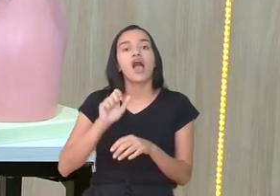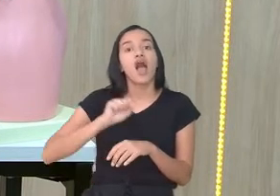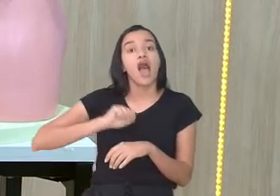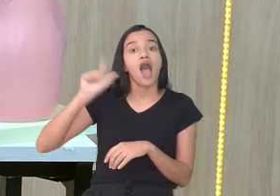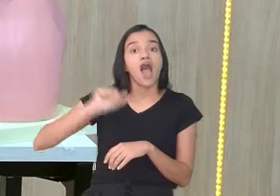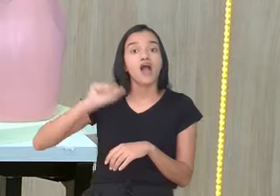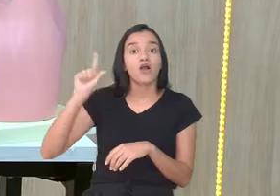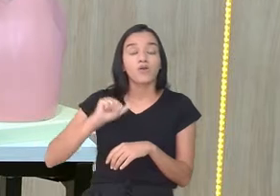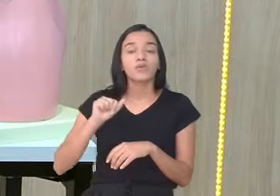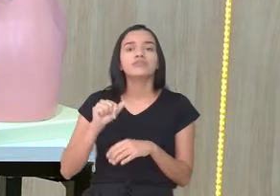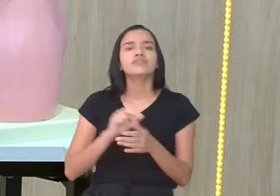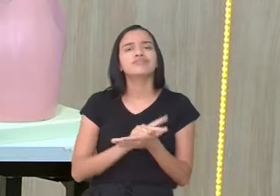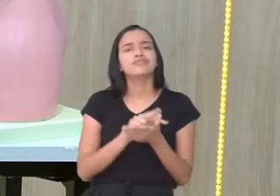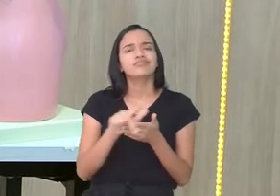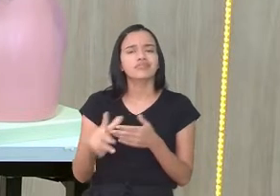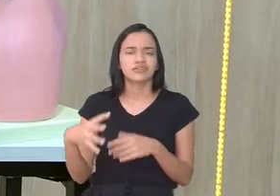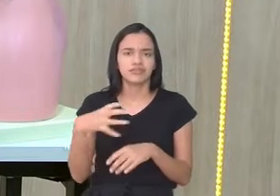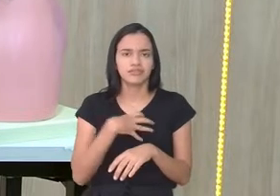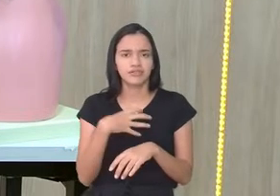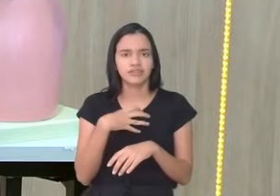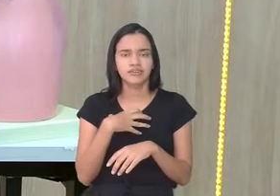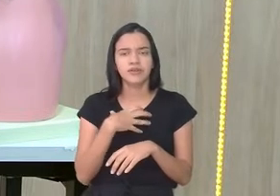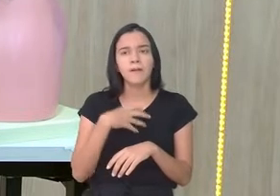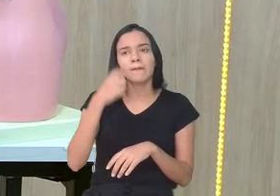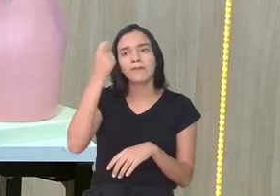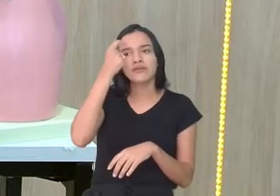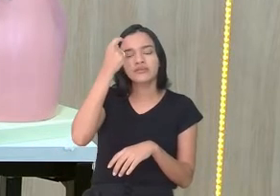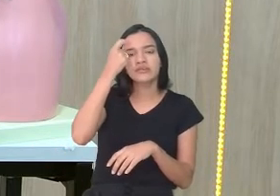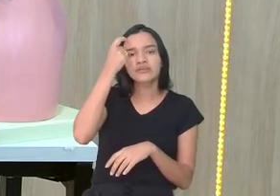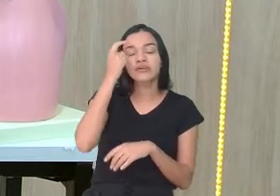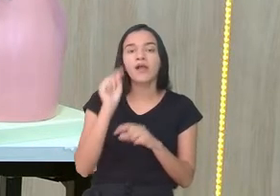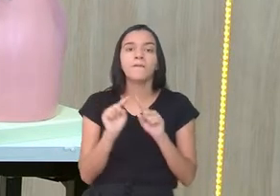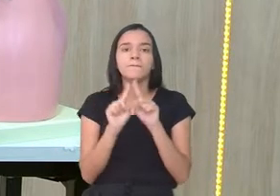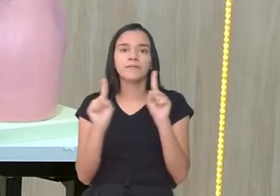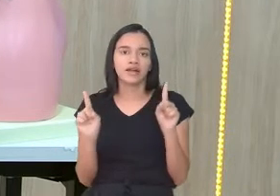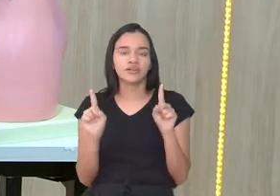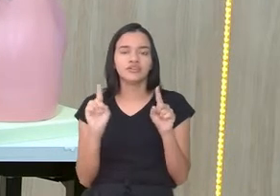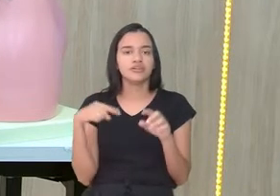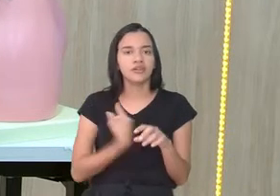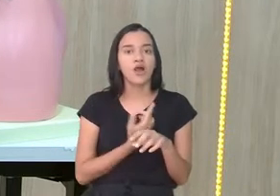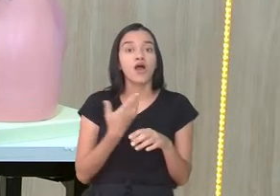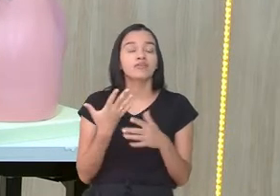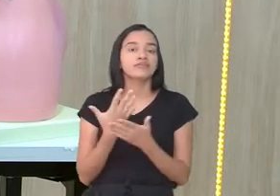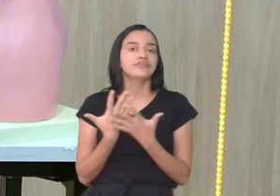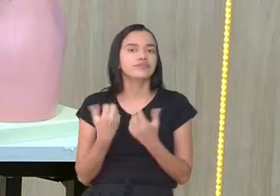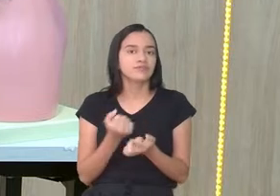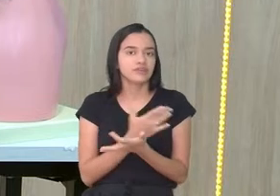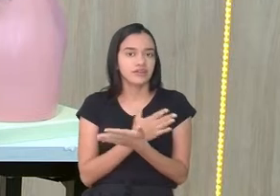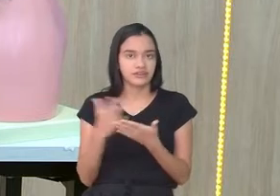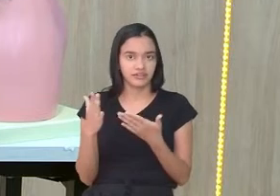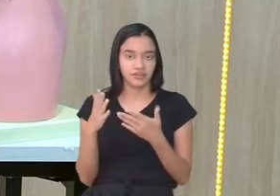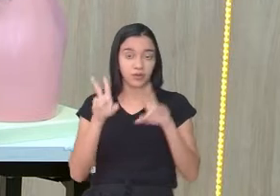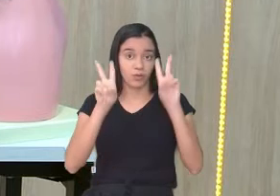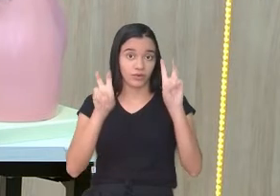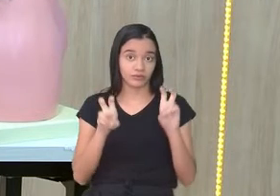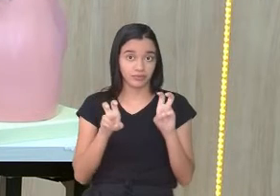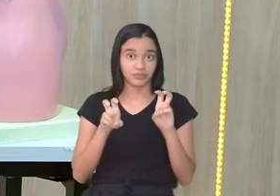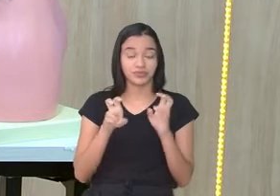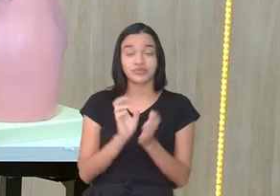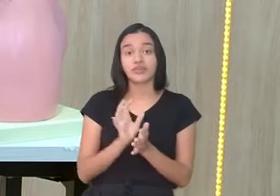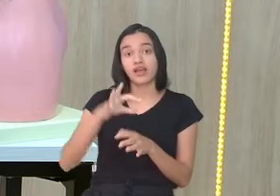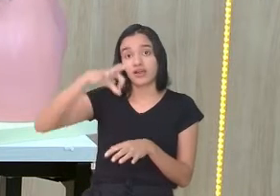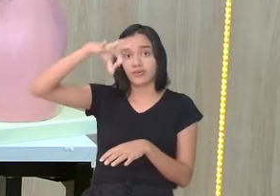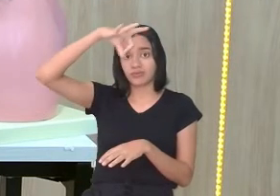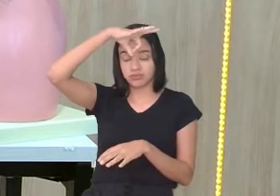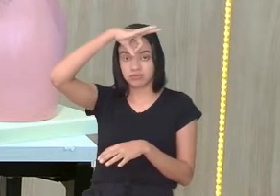agosto veio recheado de várias formas de conscientização. Mas aí vamos iniciar o nosso assunto do sistema